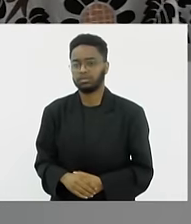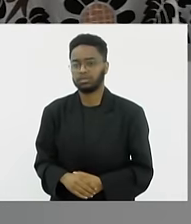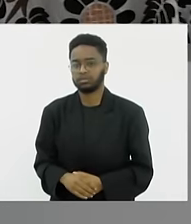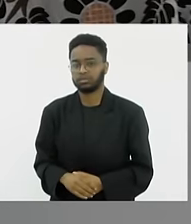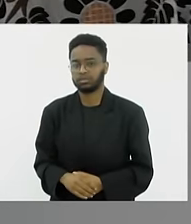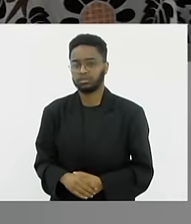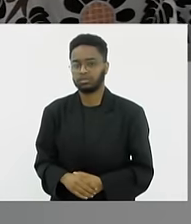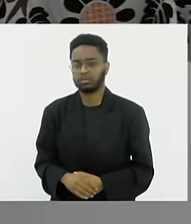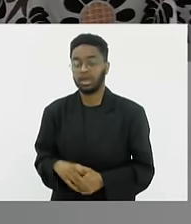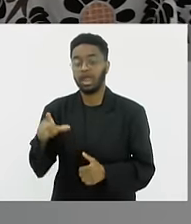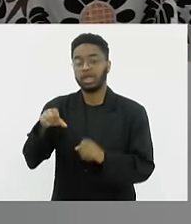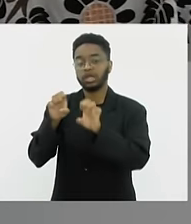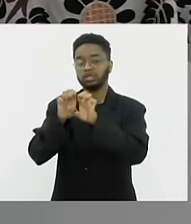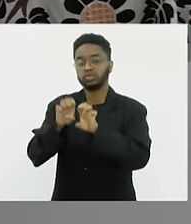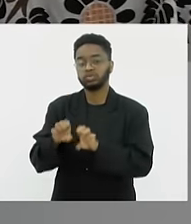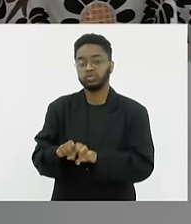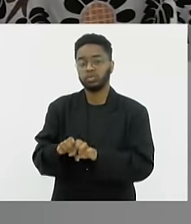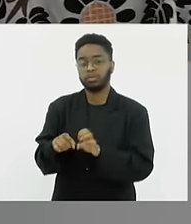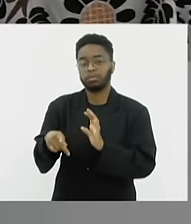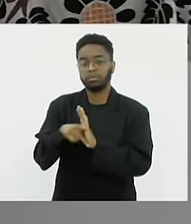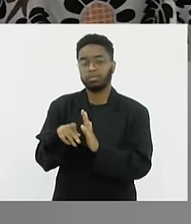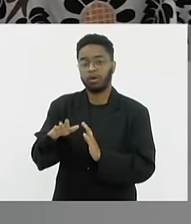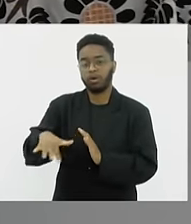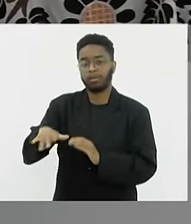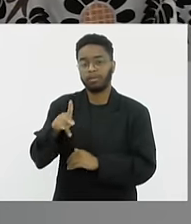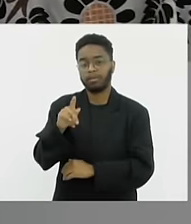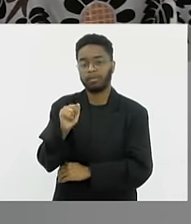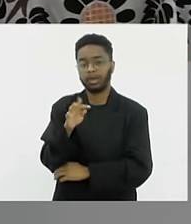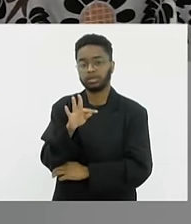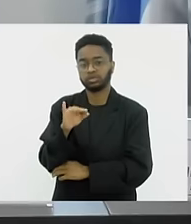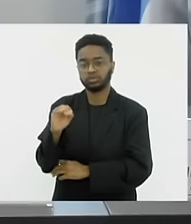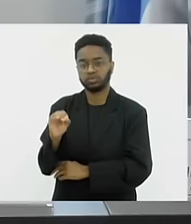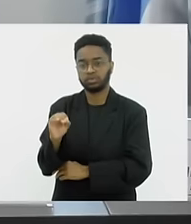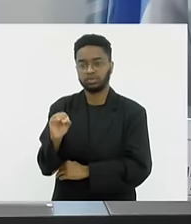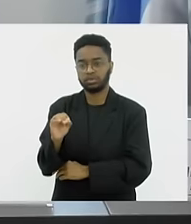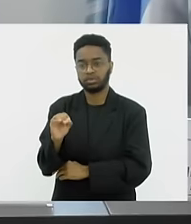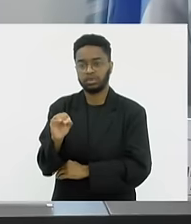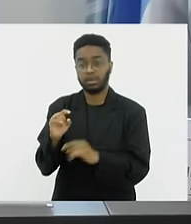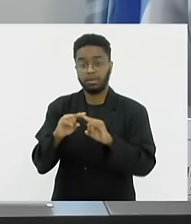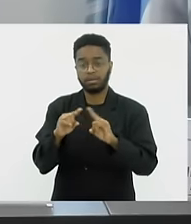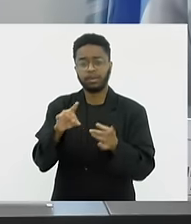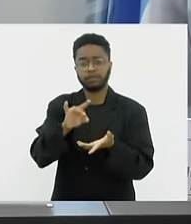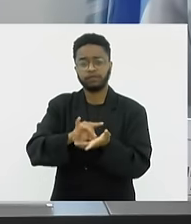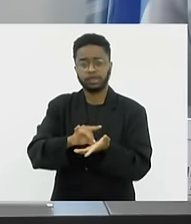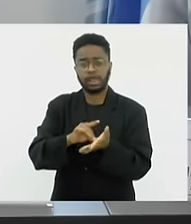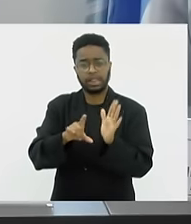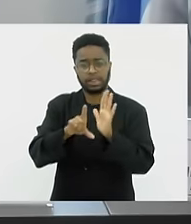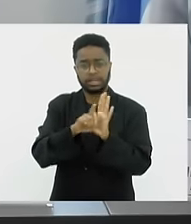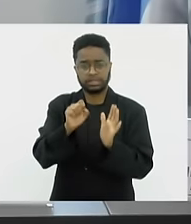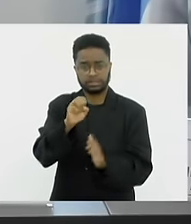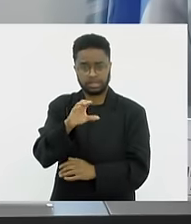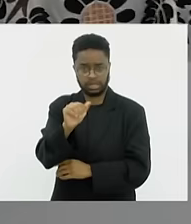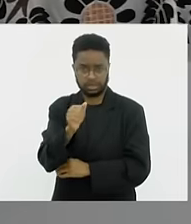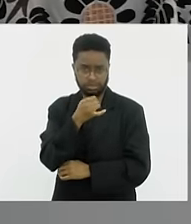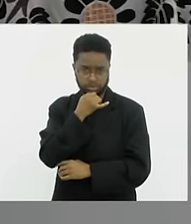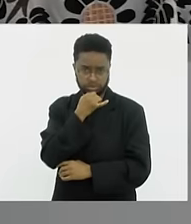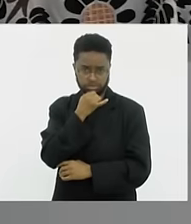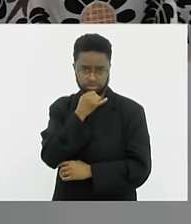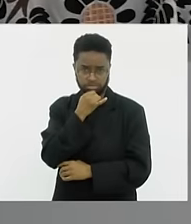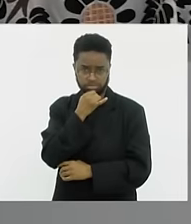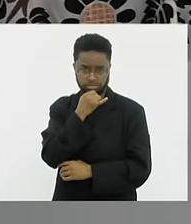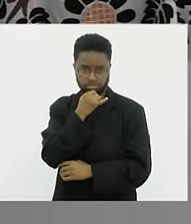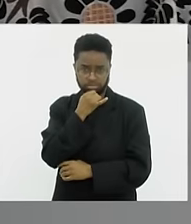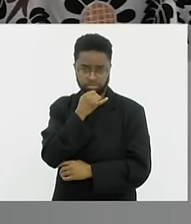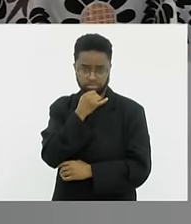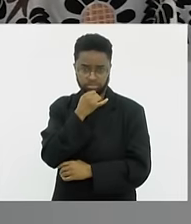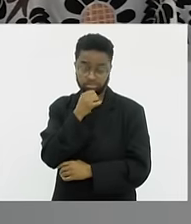É essa infraestrutura de pátio reboque. Mas todo... na prática, lei seca, por exemplo? Sim,